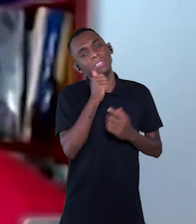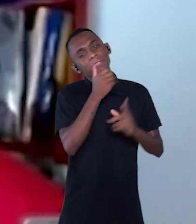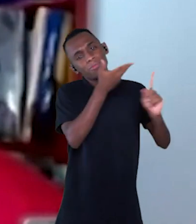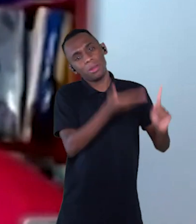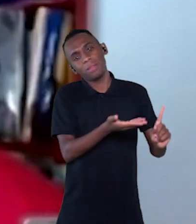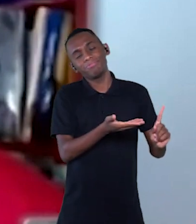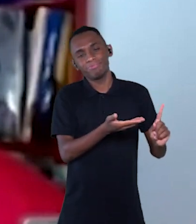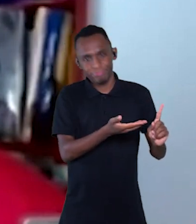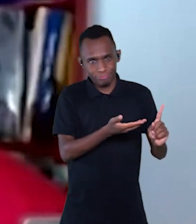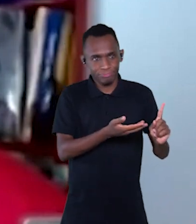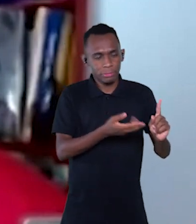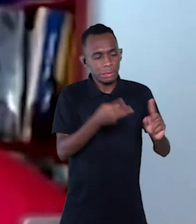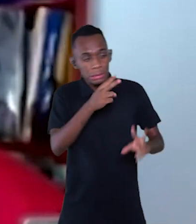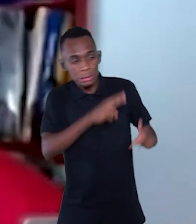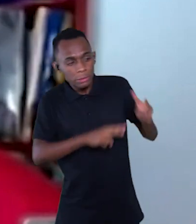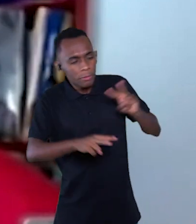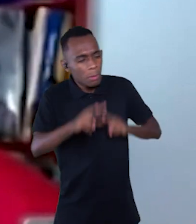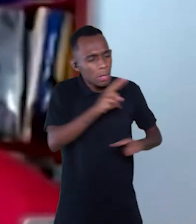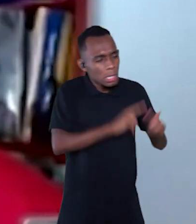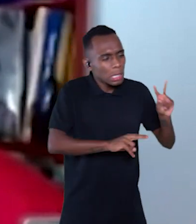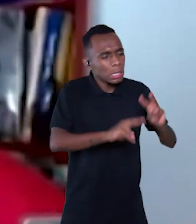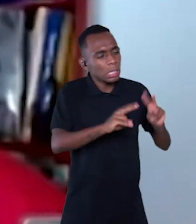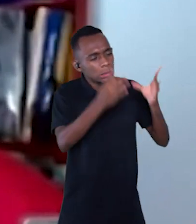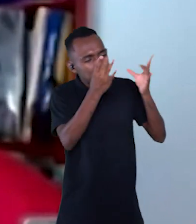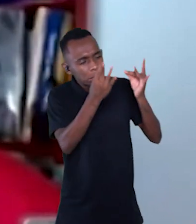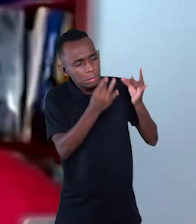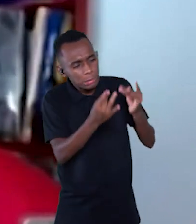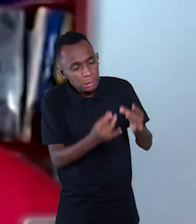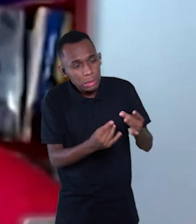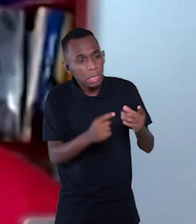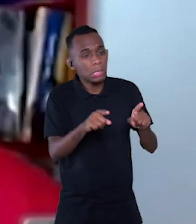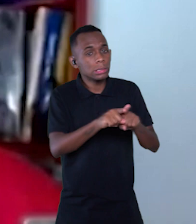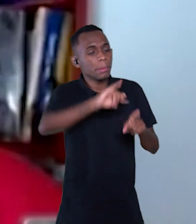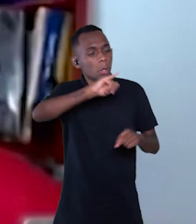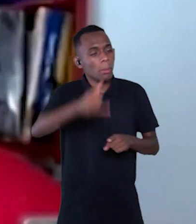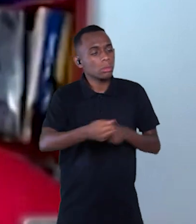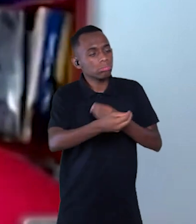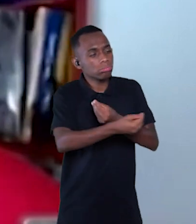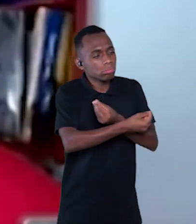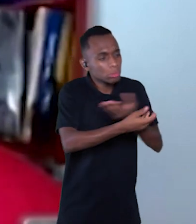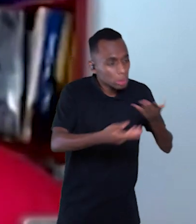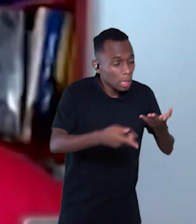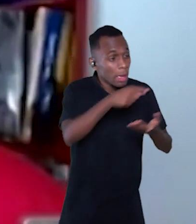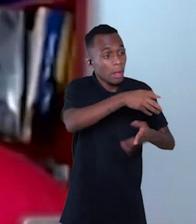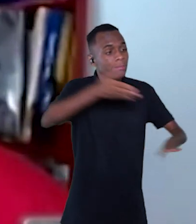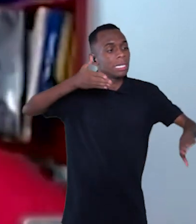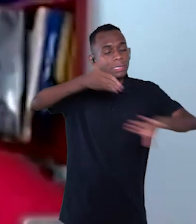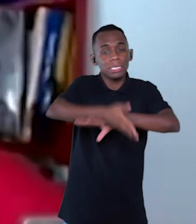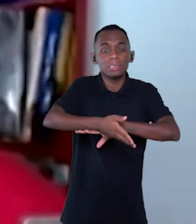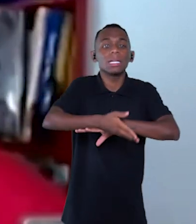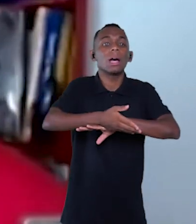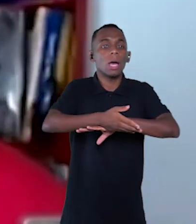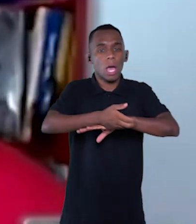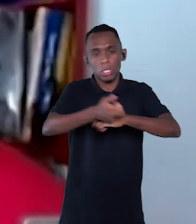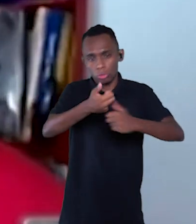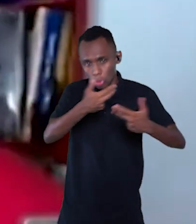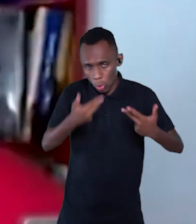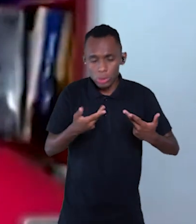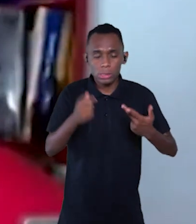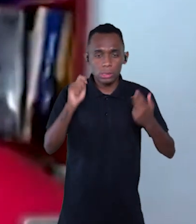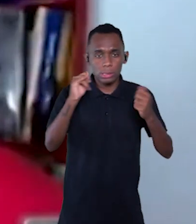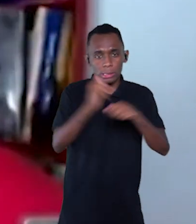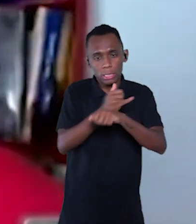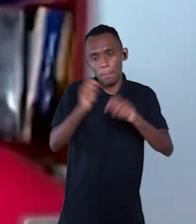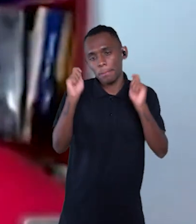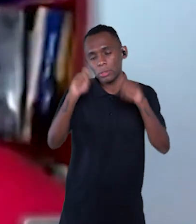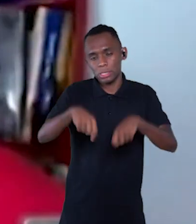mulher, avaliando cuidadosamente suas condições clínicas, dando a ela a oportunidade de acessar um método contraceptivo adequado, que ela se